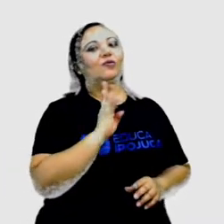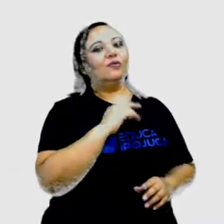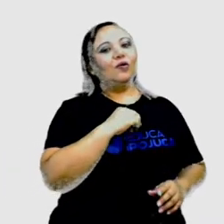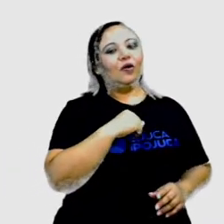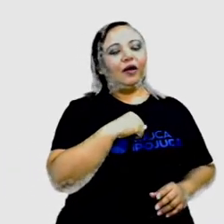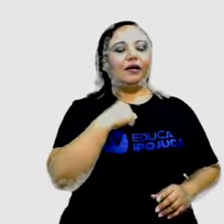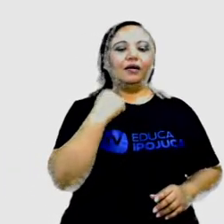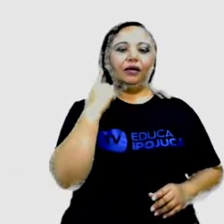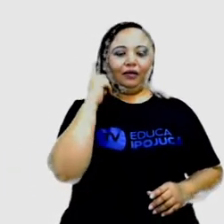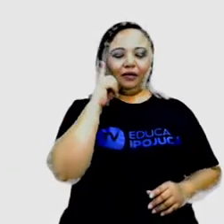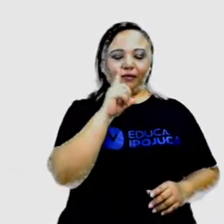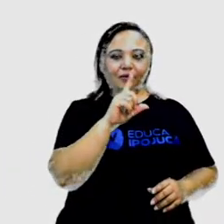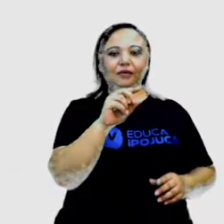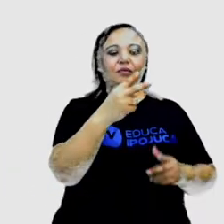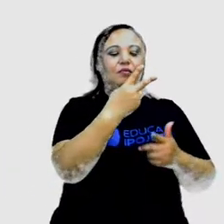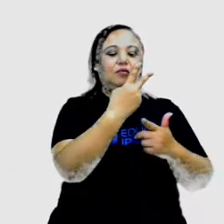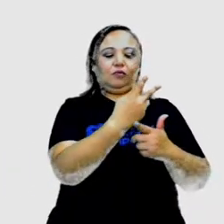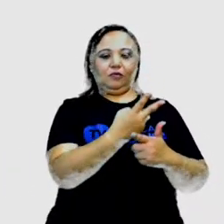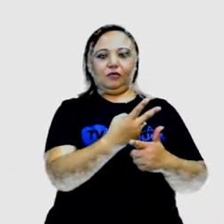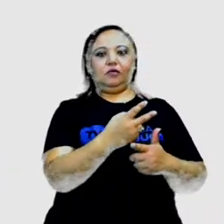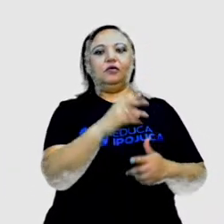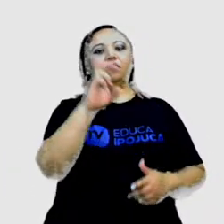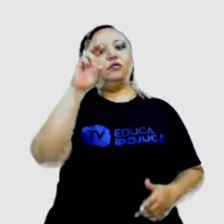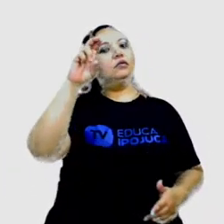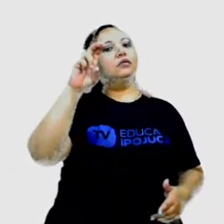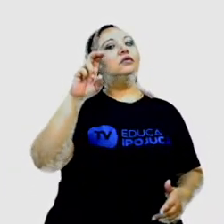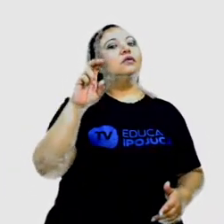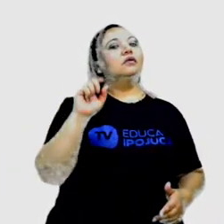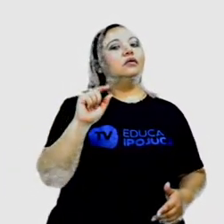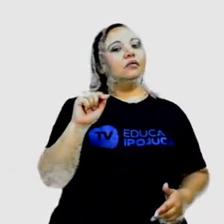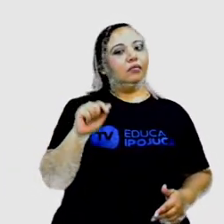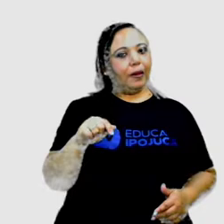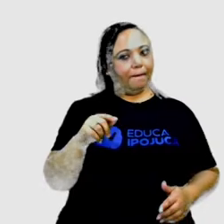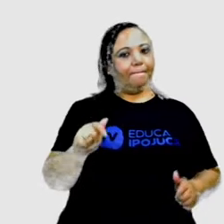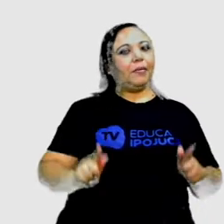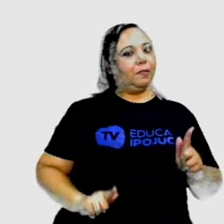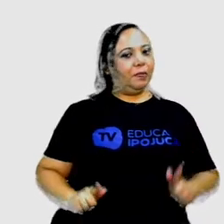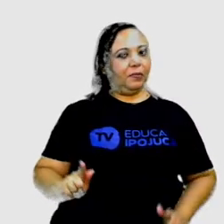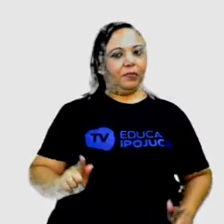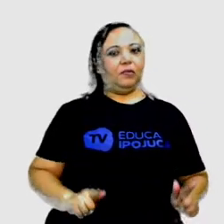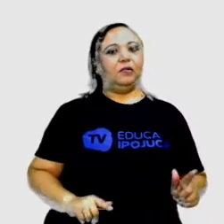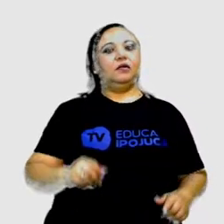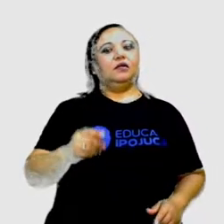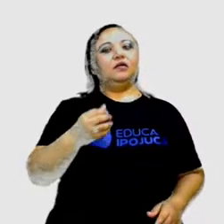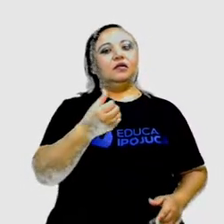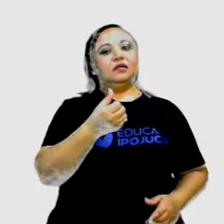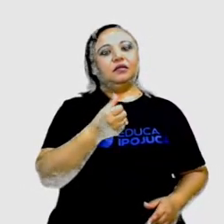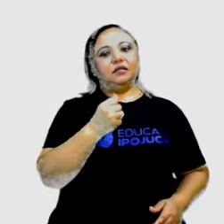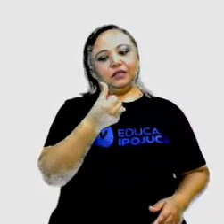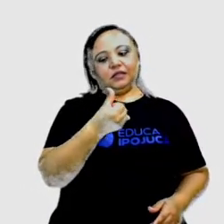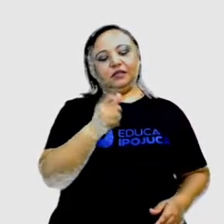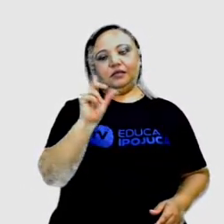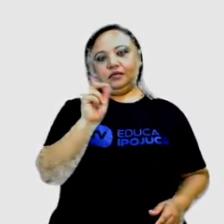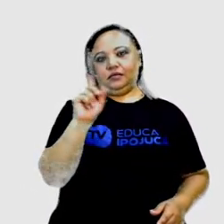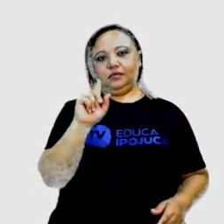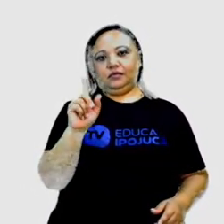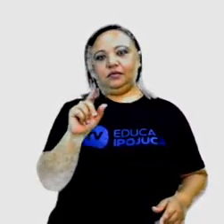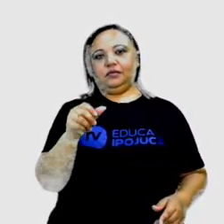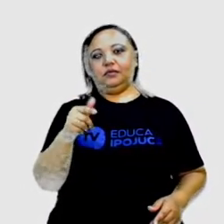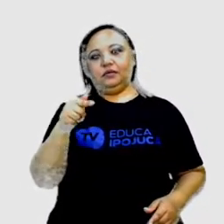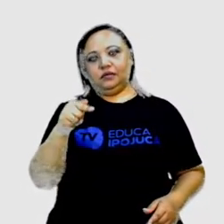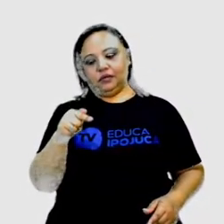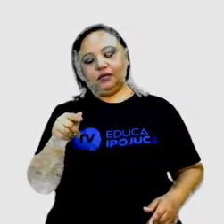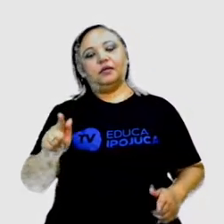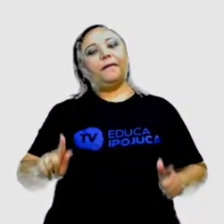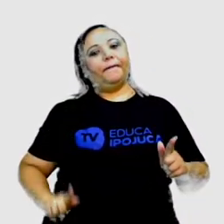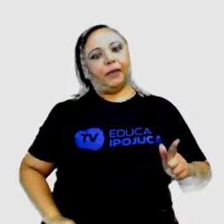conseguimos dividir por 2. O 5 é primo. O 6, não. O